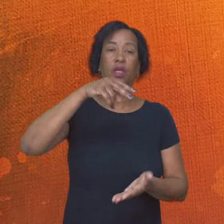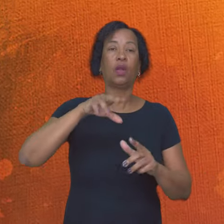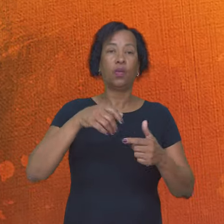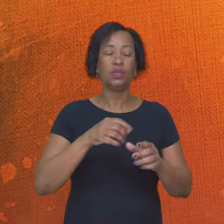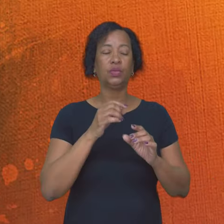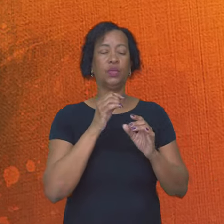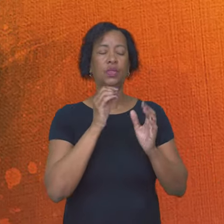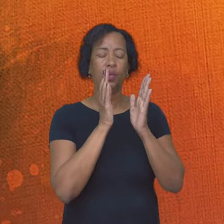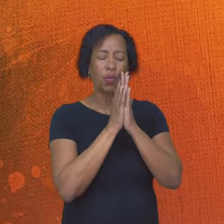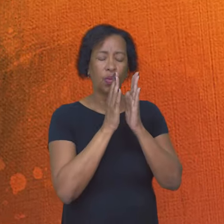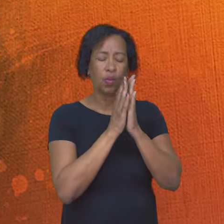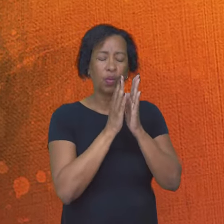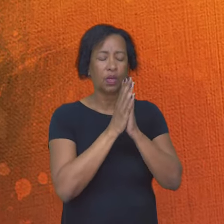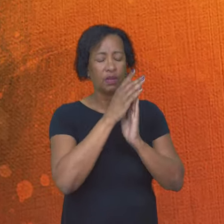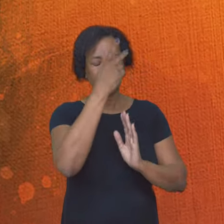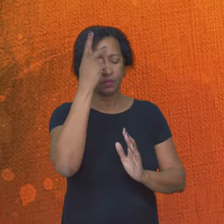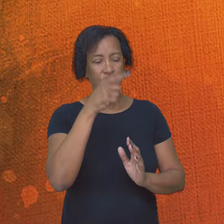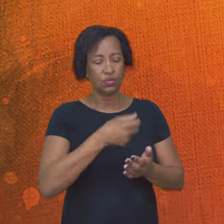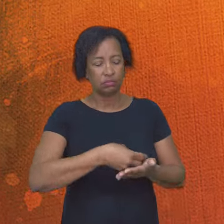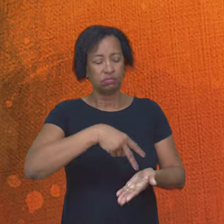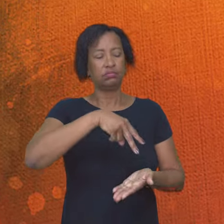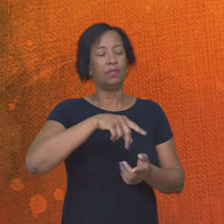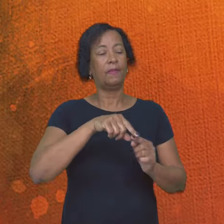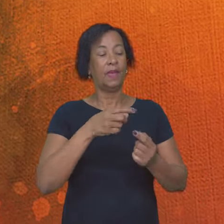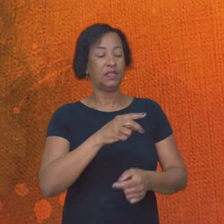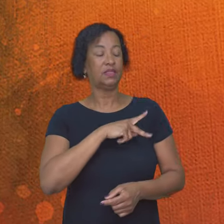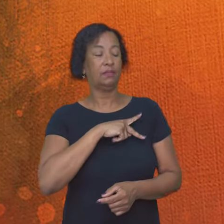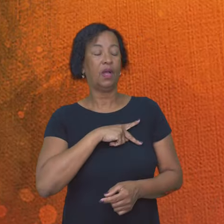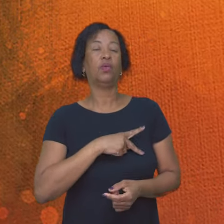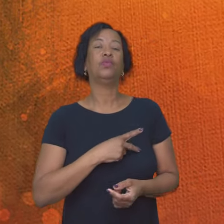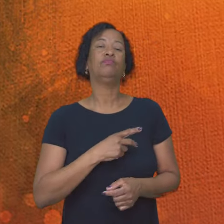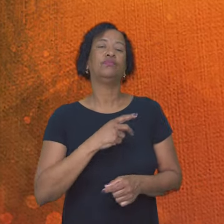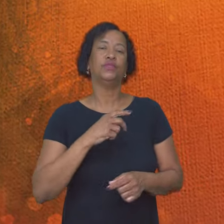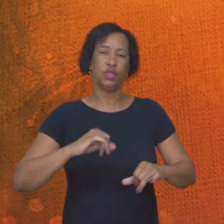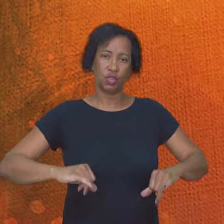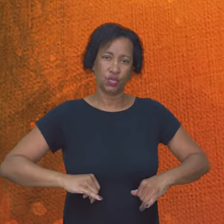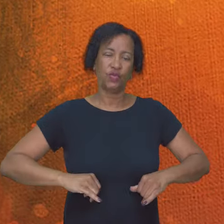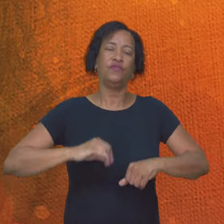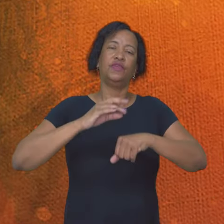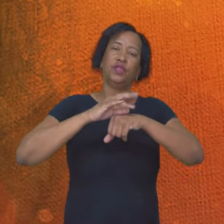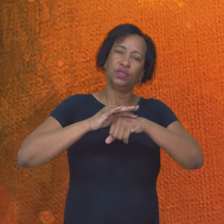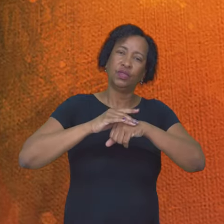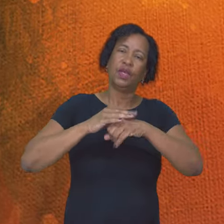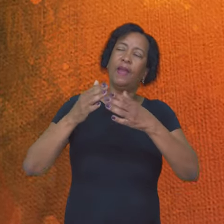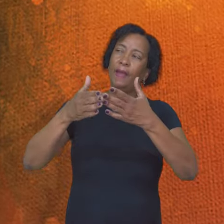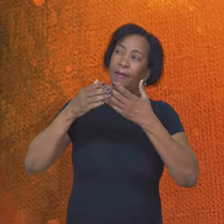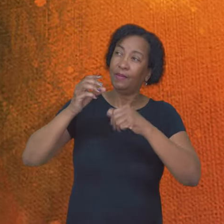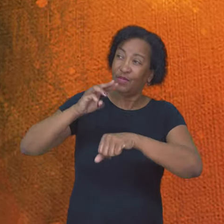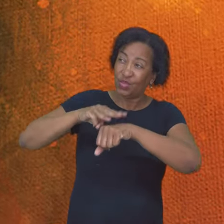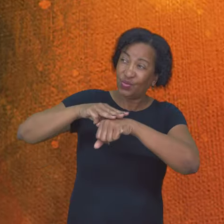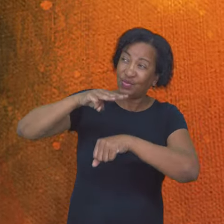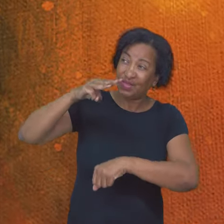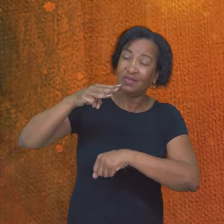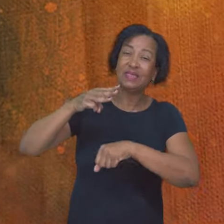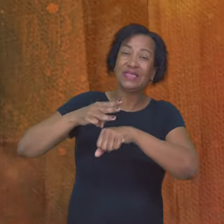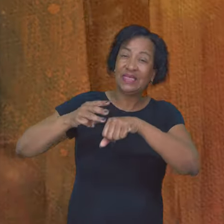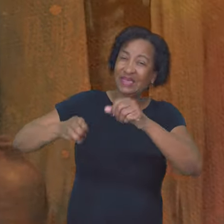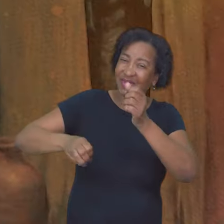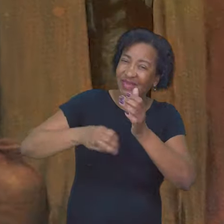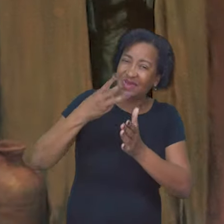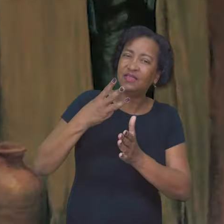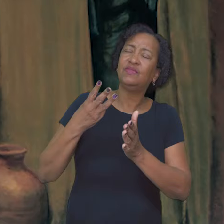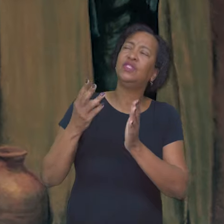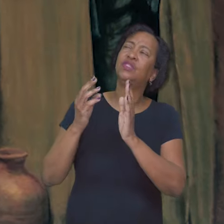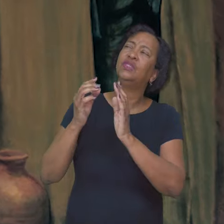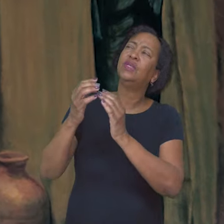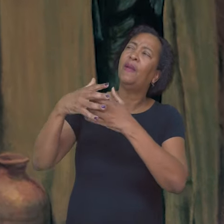tempo em que ele próprio sofria de uma doença três vezes Paulo pediu a Deus que o curasse daquela doença e três vezes Deus respondeu não porque a